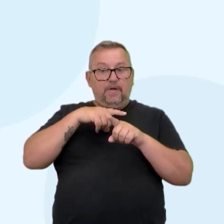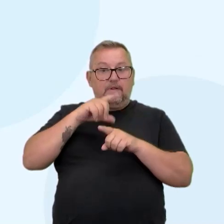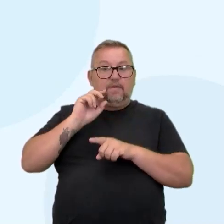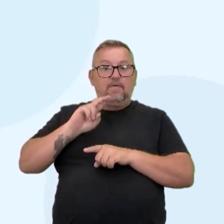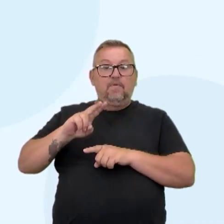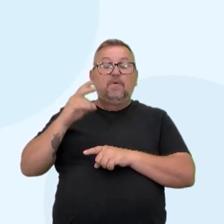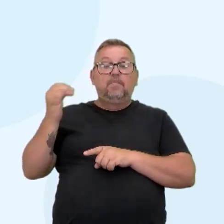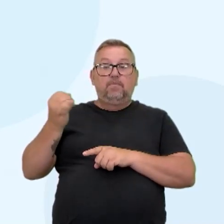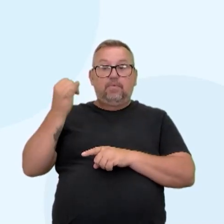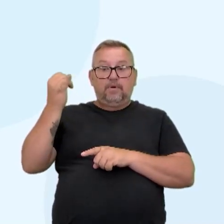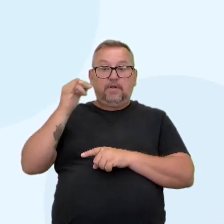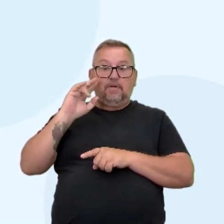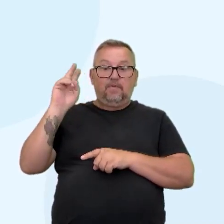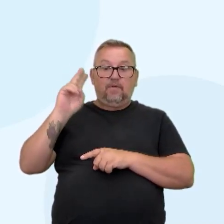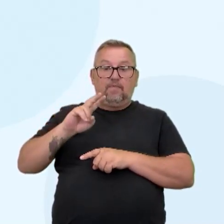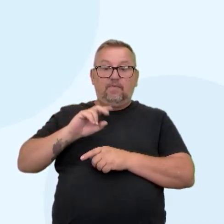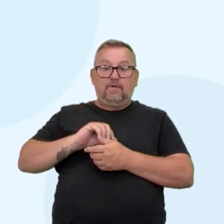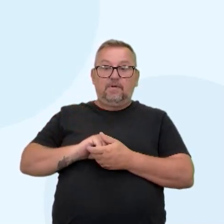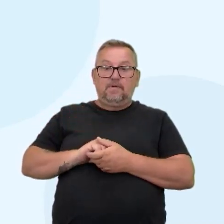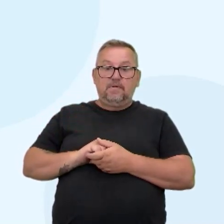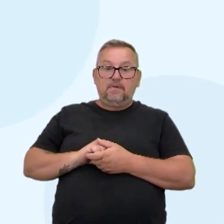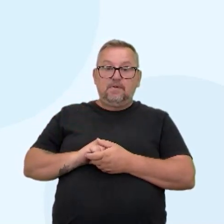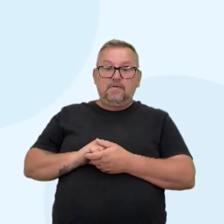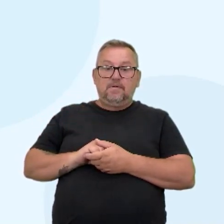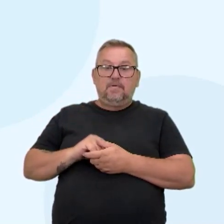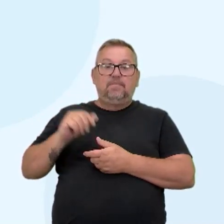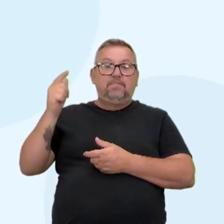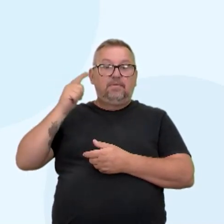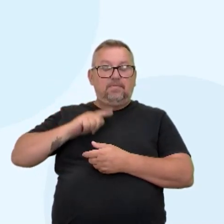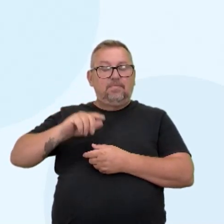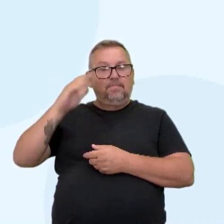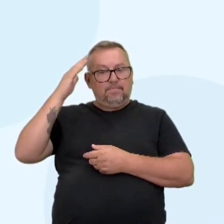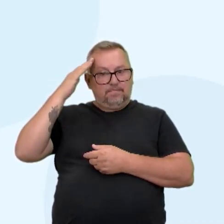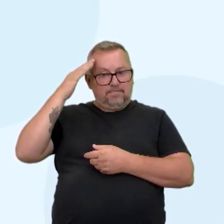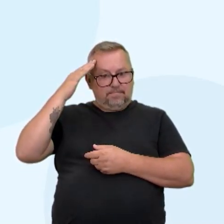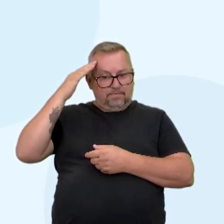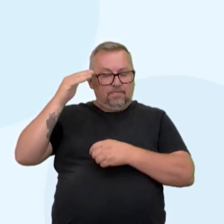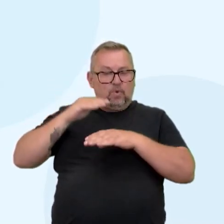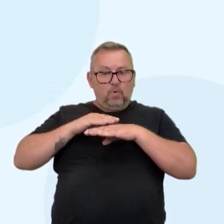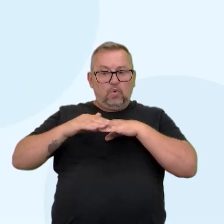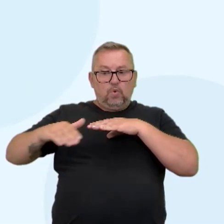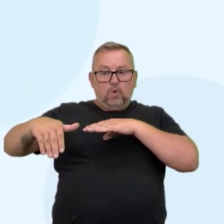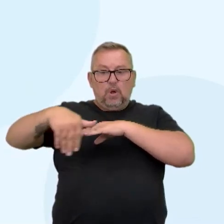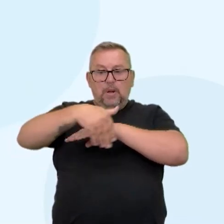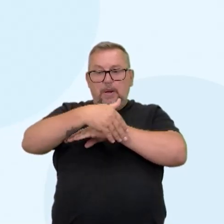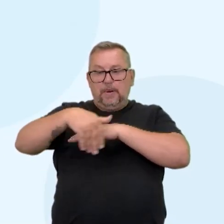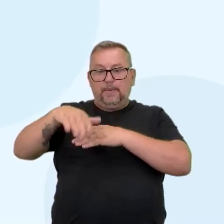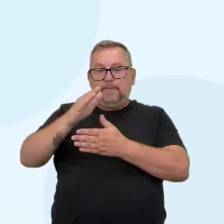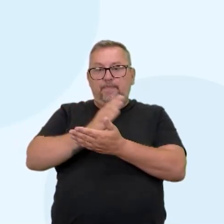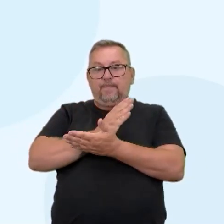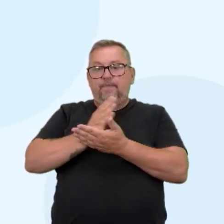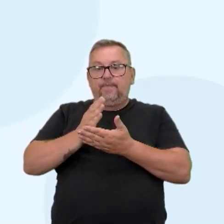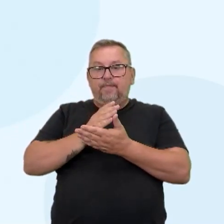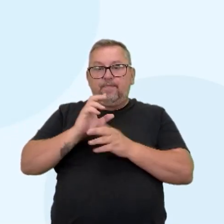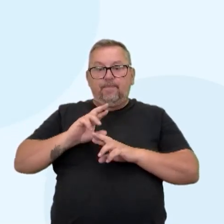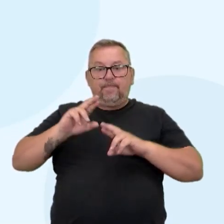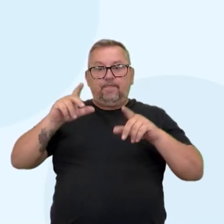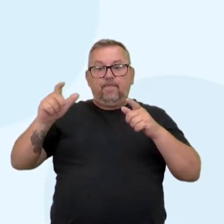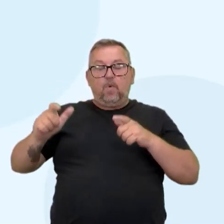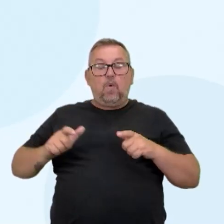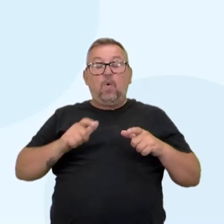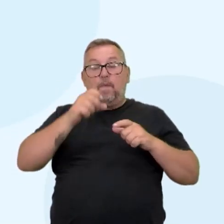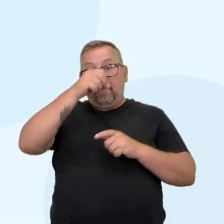são fundamentais nessa questão da compreensão da fragmentação urbana. Nada mais é essa divisão desigual do